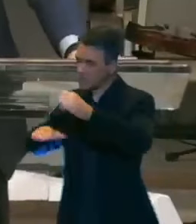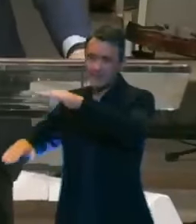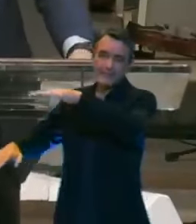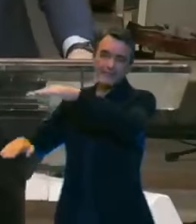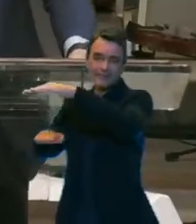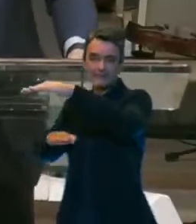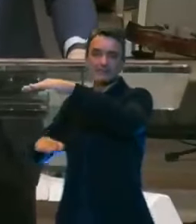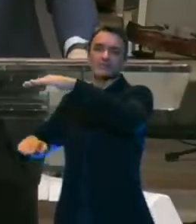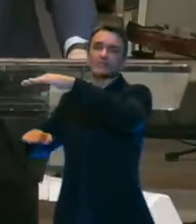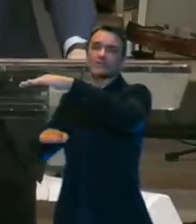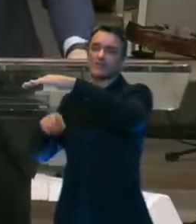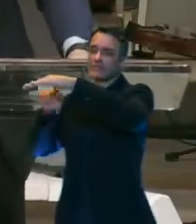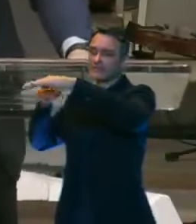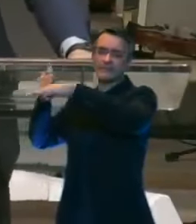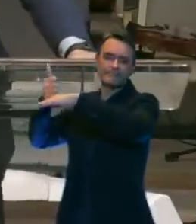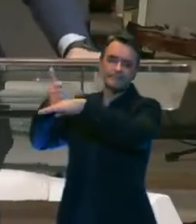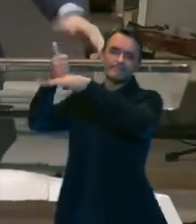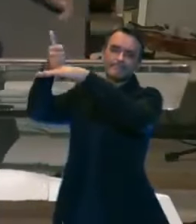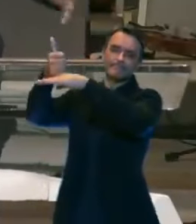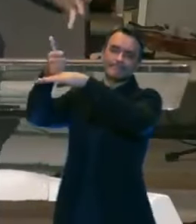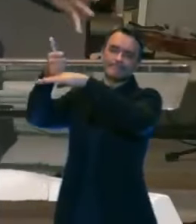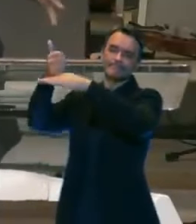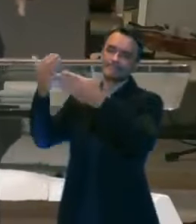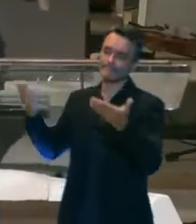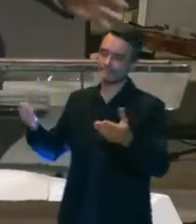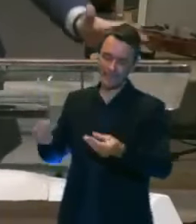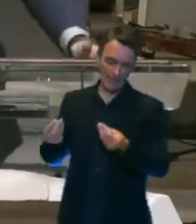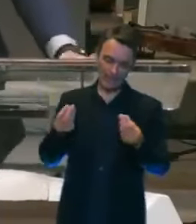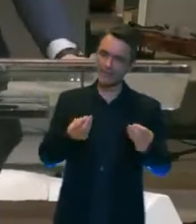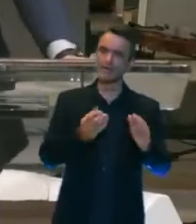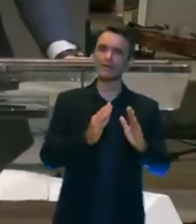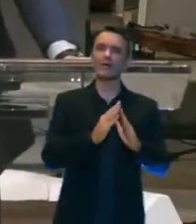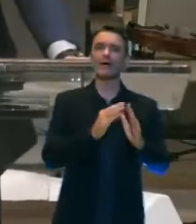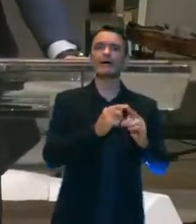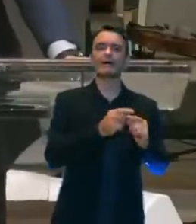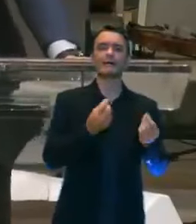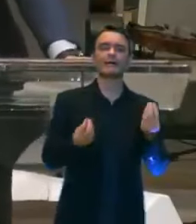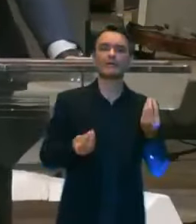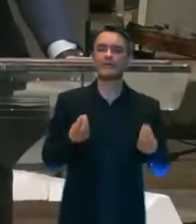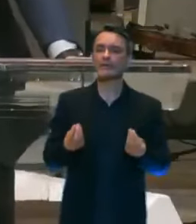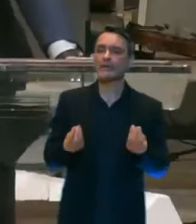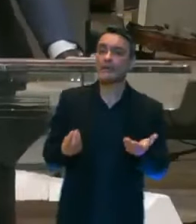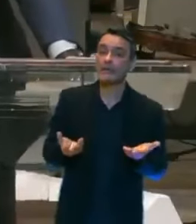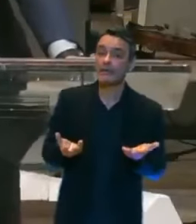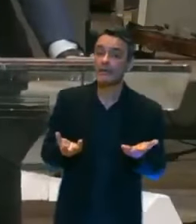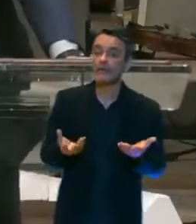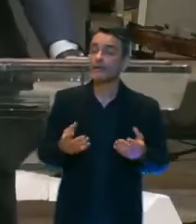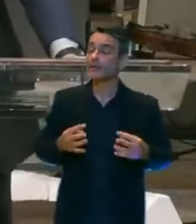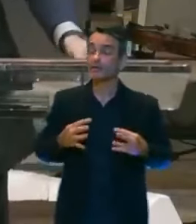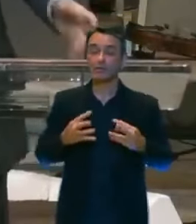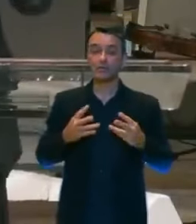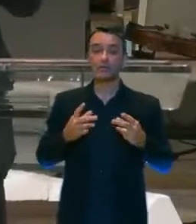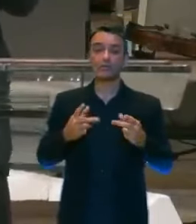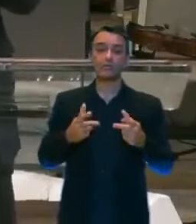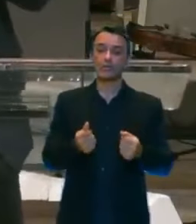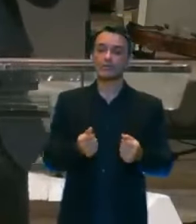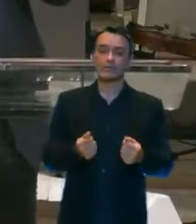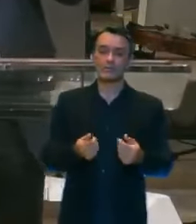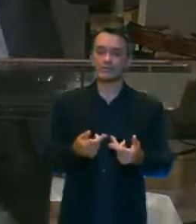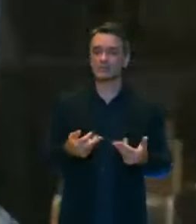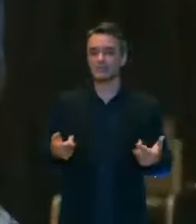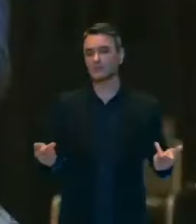ser o cabeça sobre todas as coisas. O deu à igreja, a qual é o seu corpo, a plenitude daquele que a tudo enche em todas as